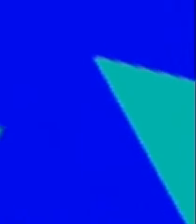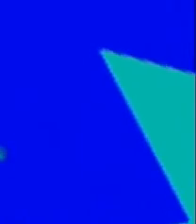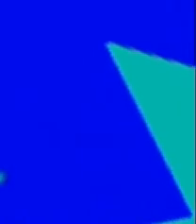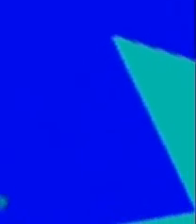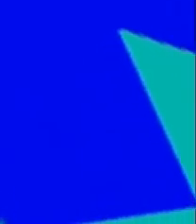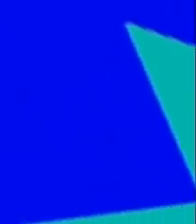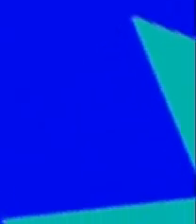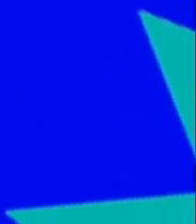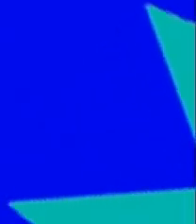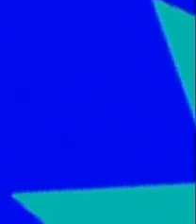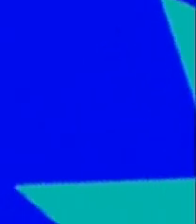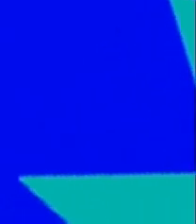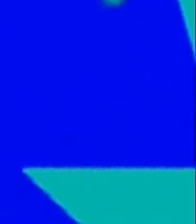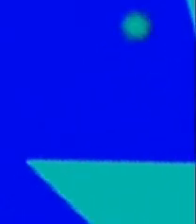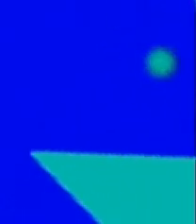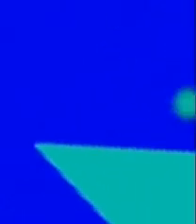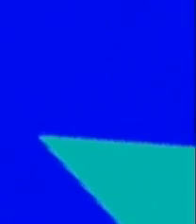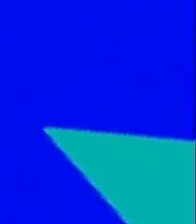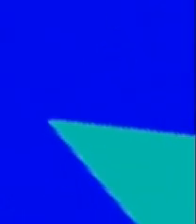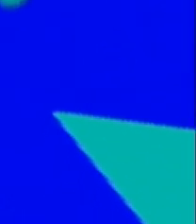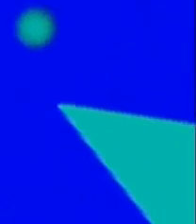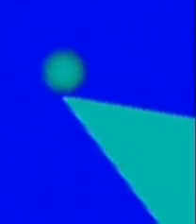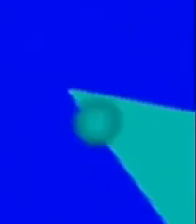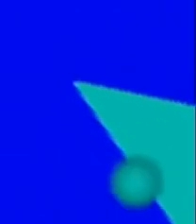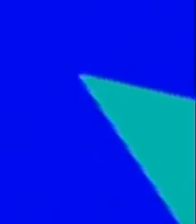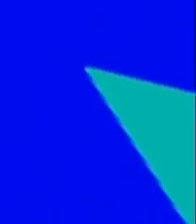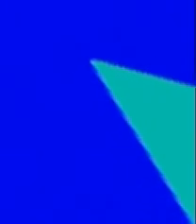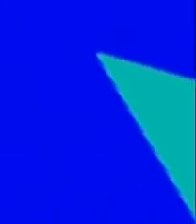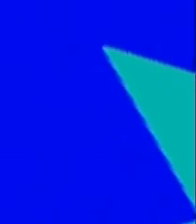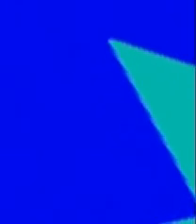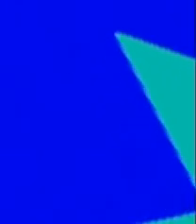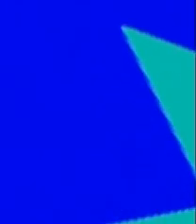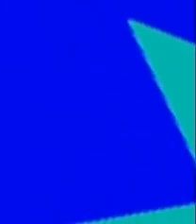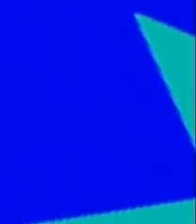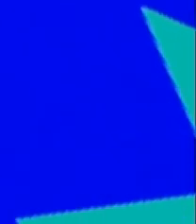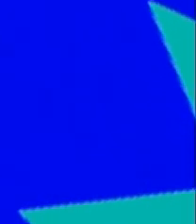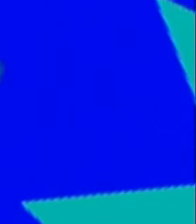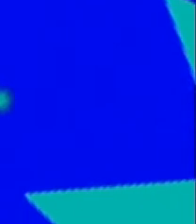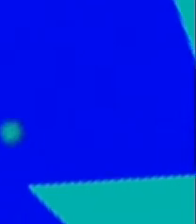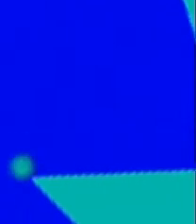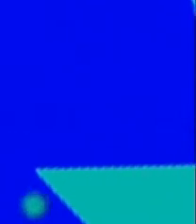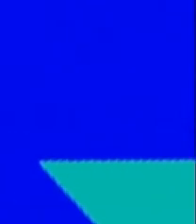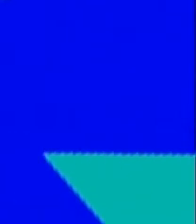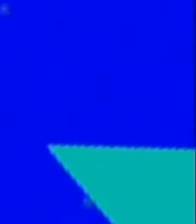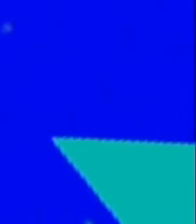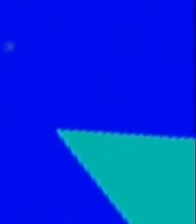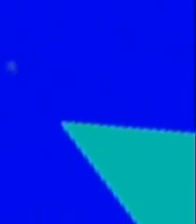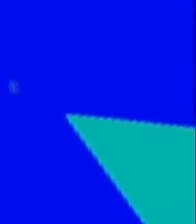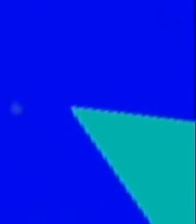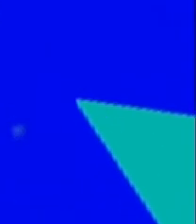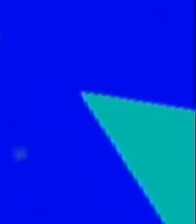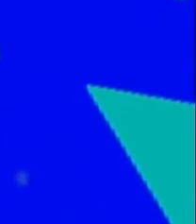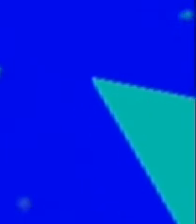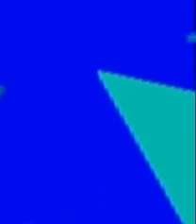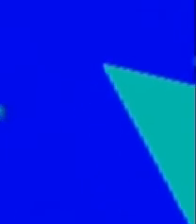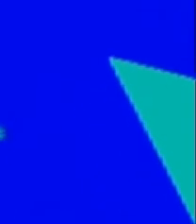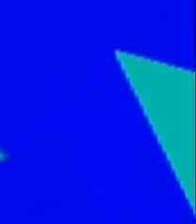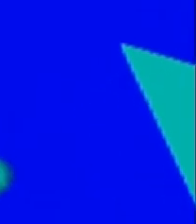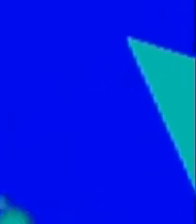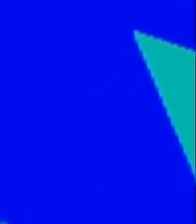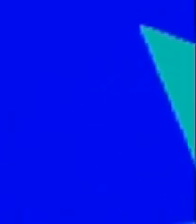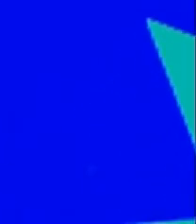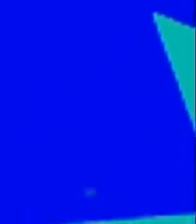Instrumental. Melhor intérprete grupo. Delclay Machado.